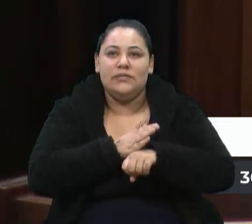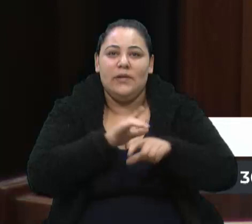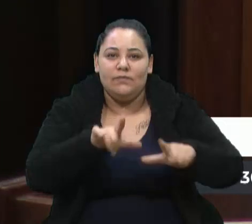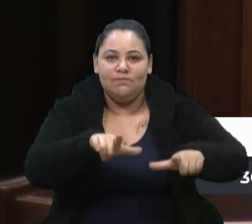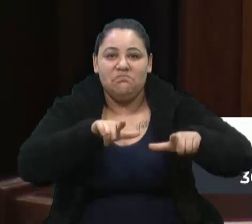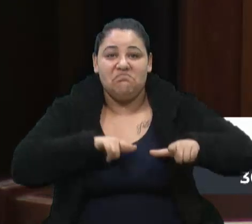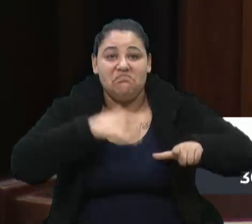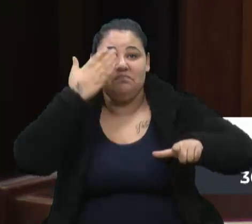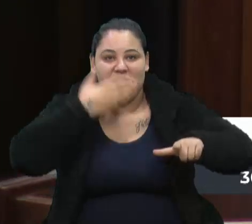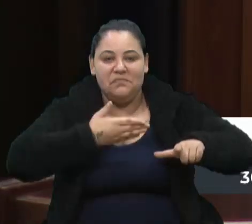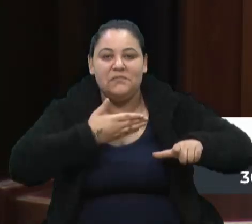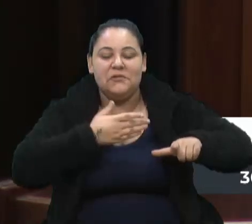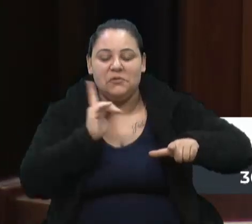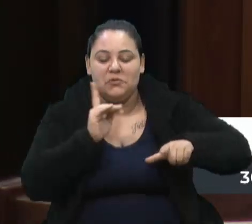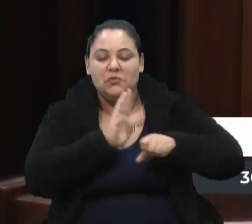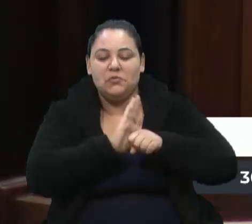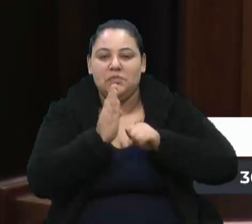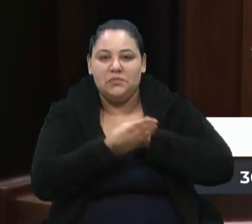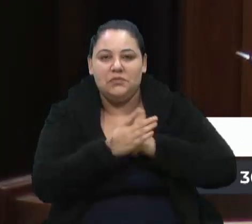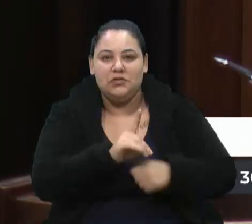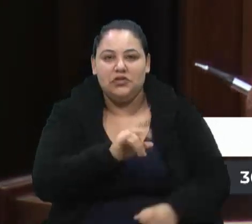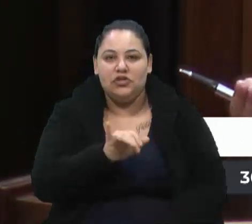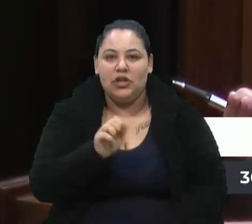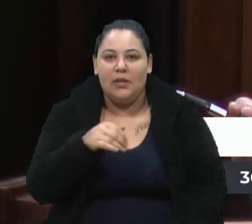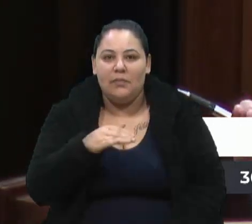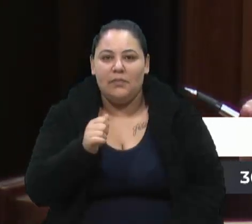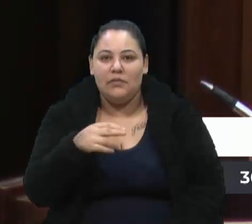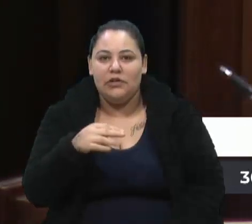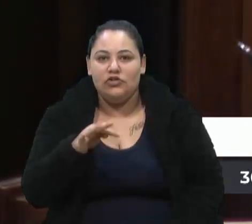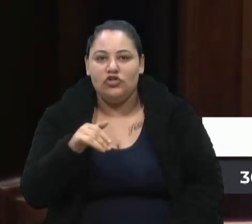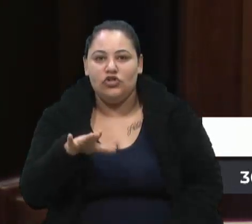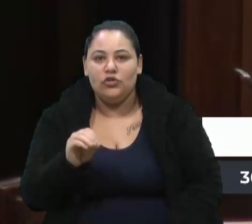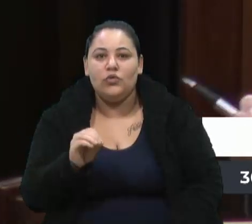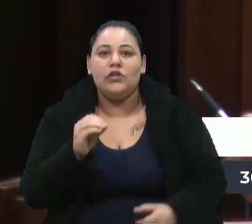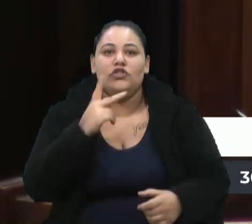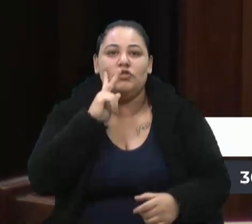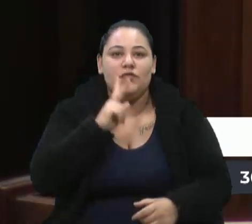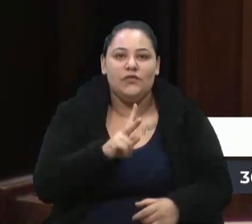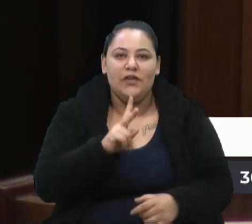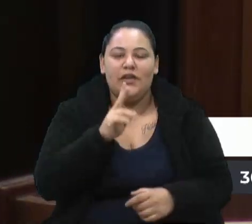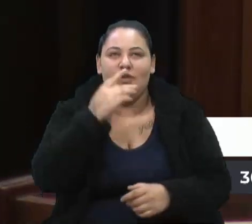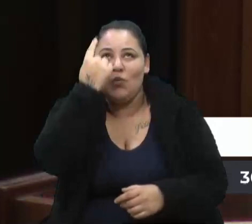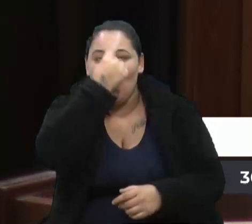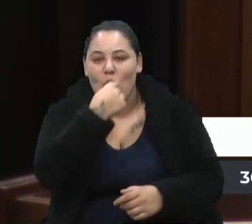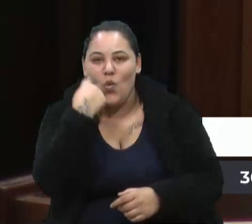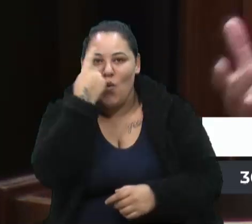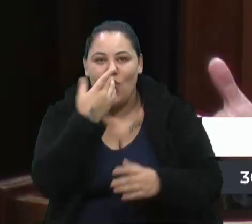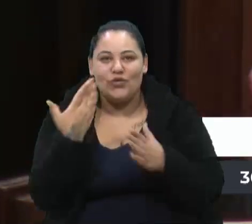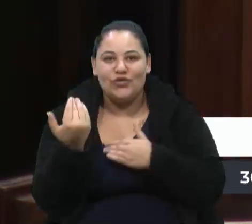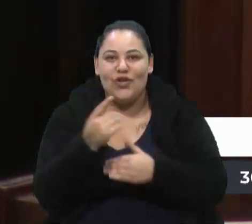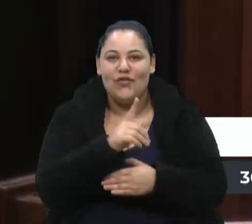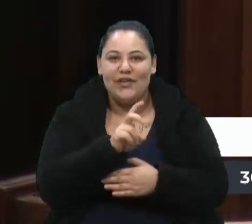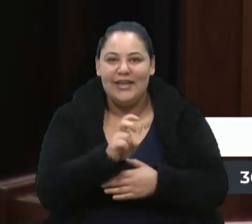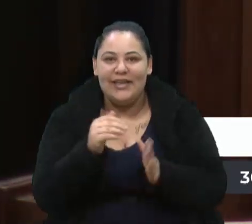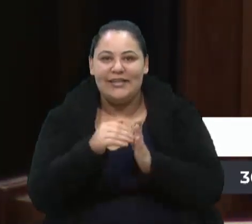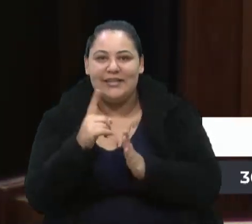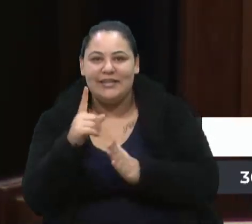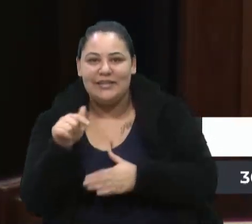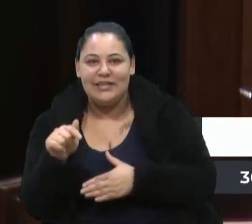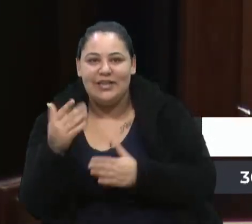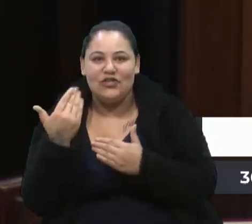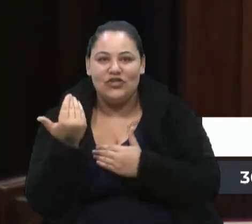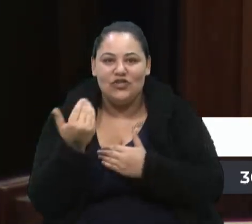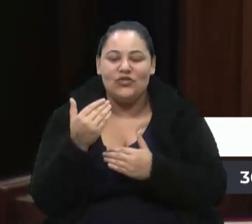Pescar do Diamantino e a gente vê no rosto de cada um daqueles jovens de 15 a 19 anos eu parece que eu me vejo neles né